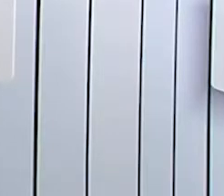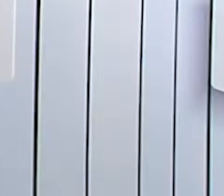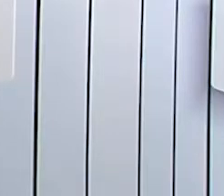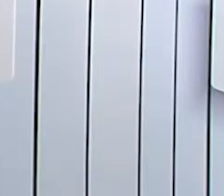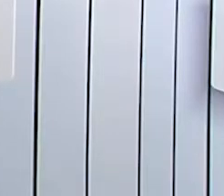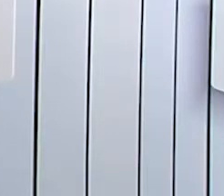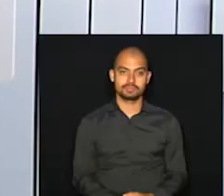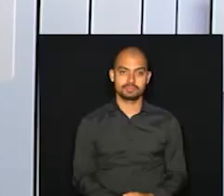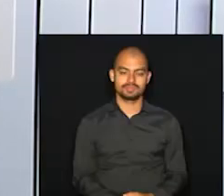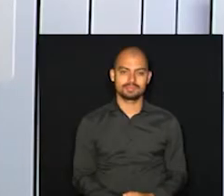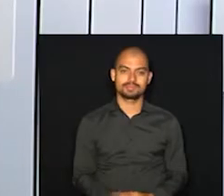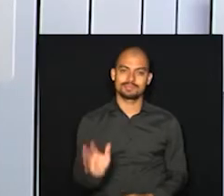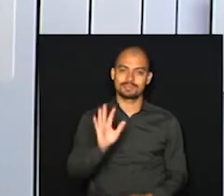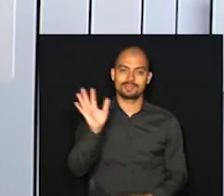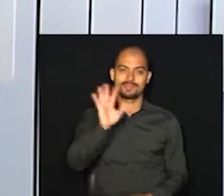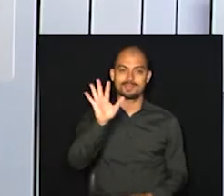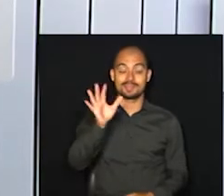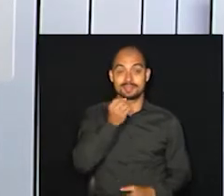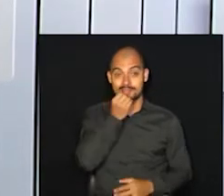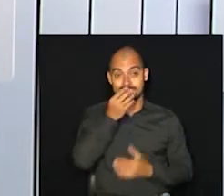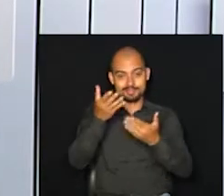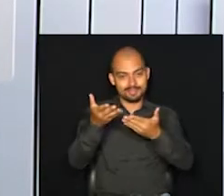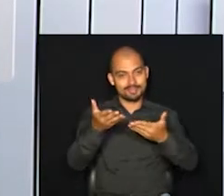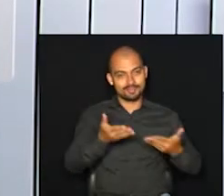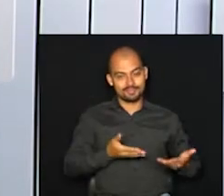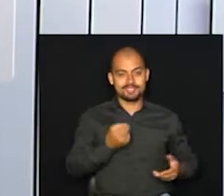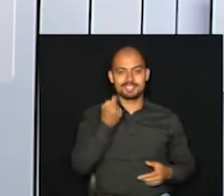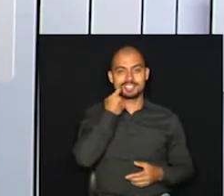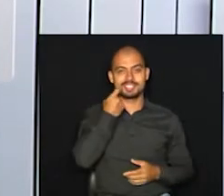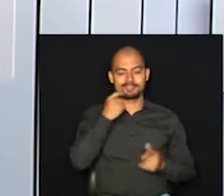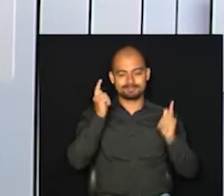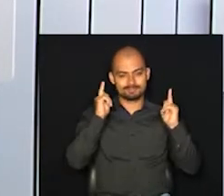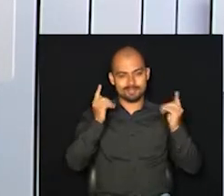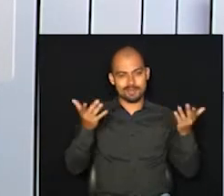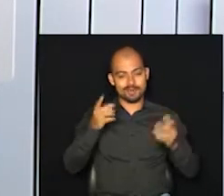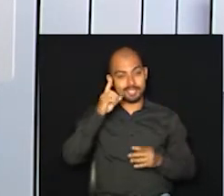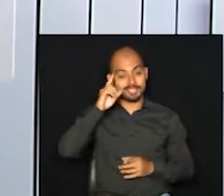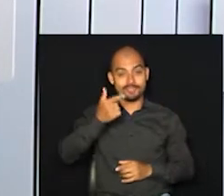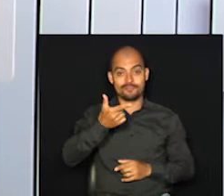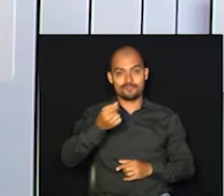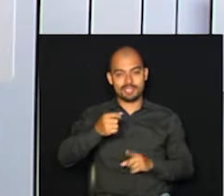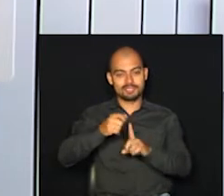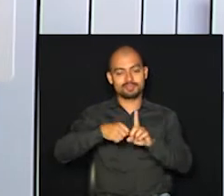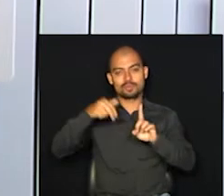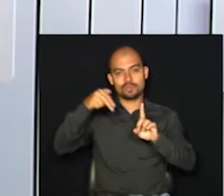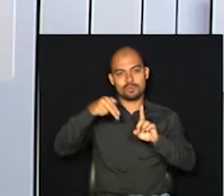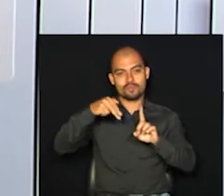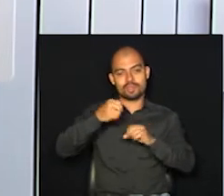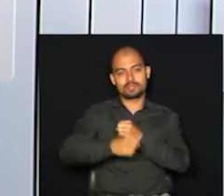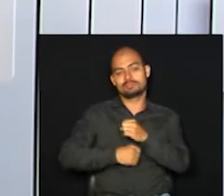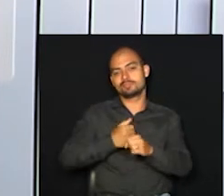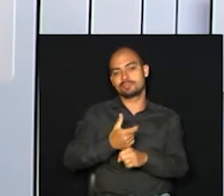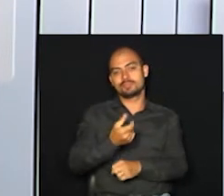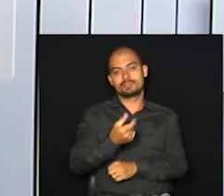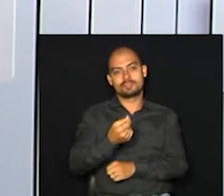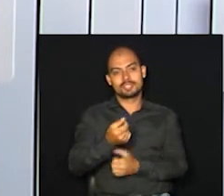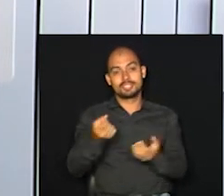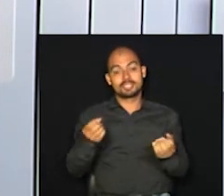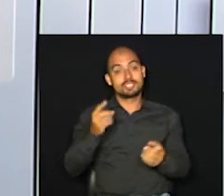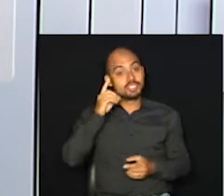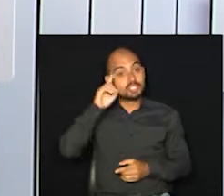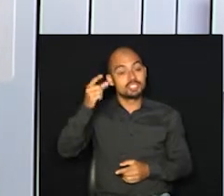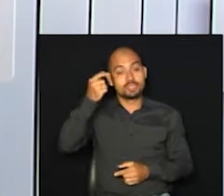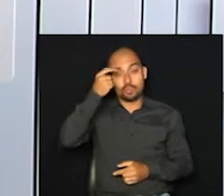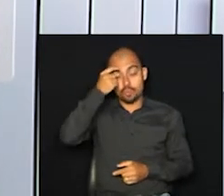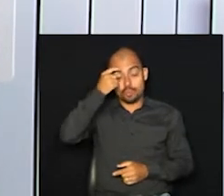Olá, seja bem-vinda, seja bem-vindo. Sextou, 20 de novembro de 2020, Dia da Consciência